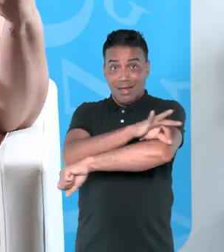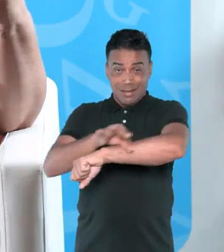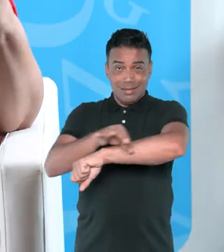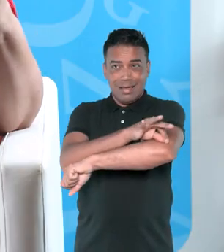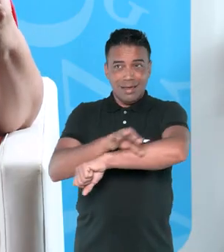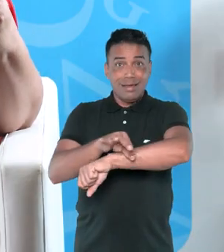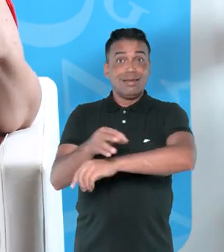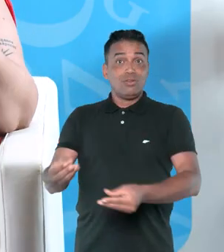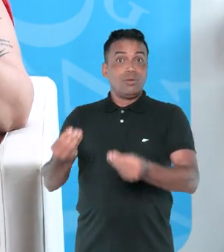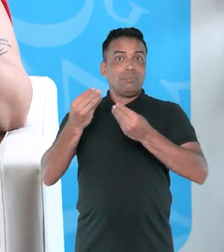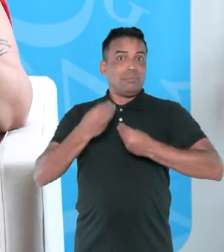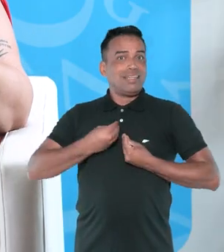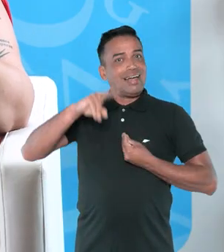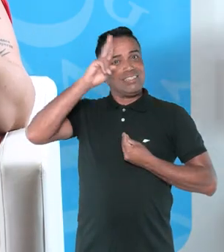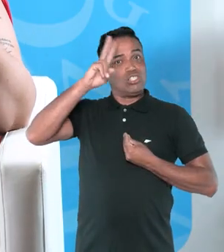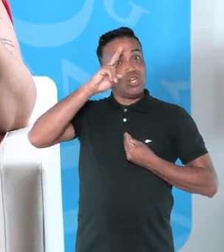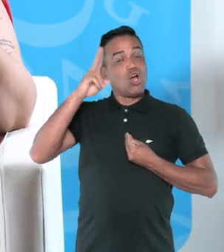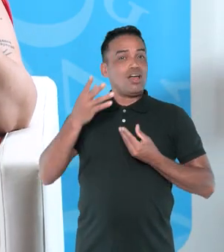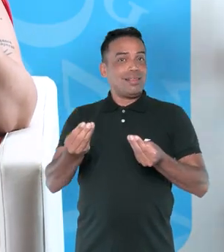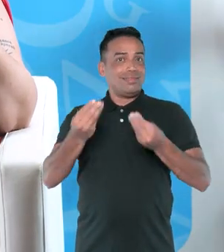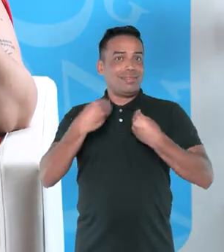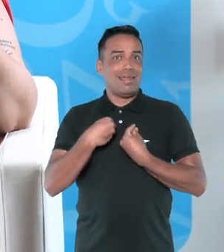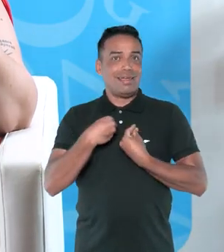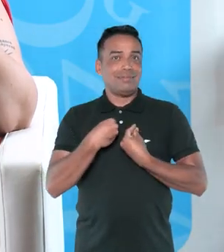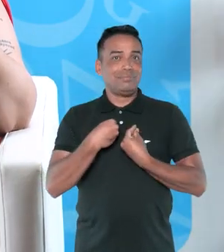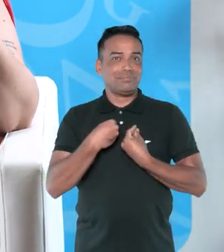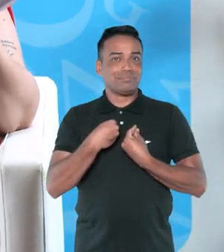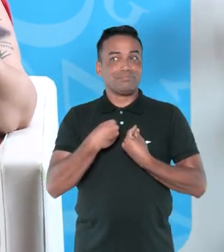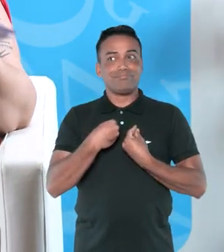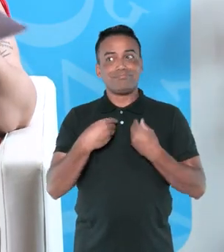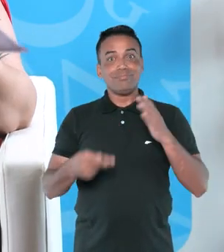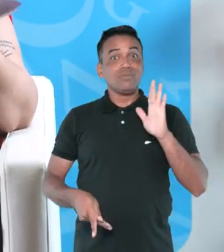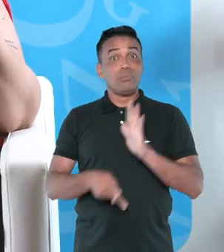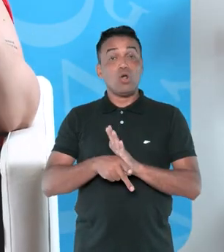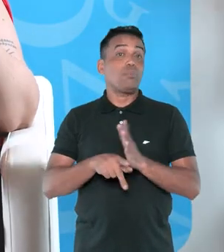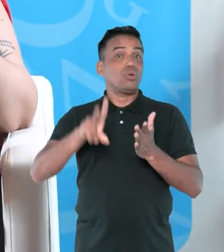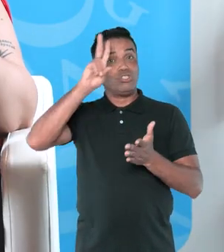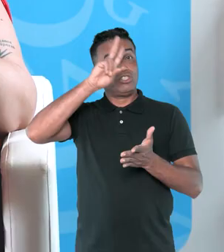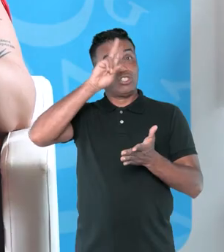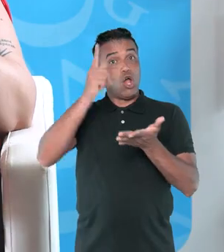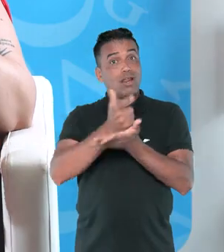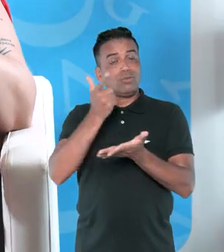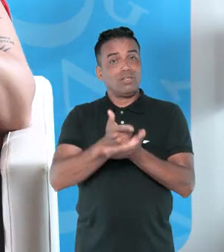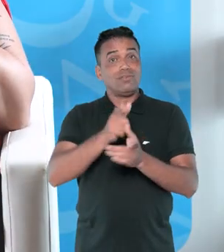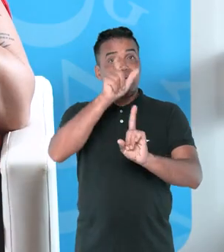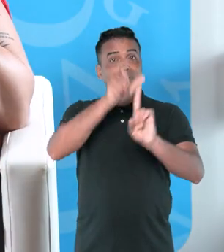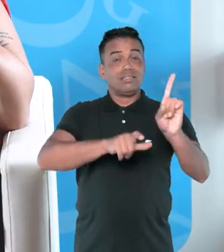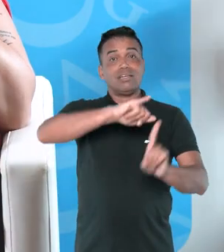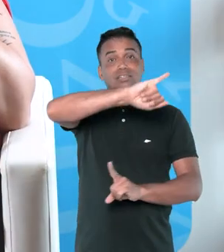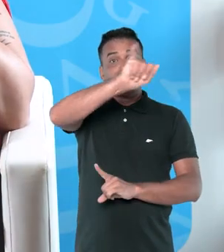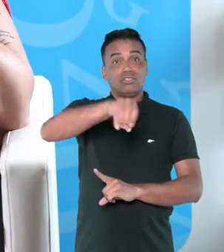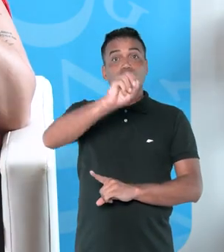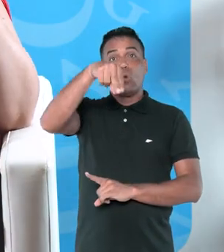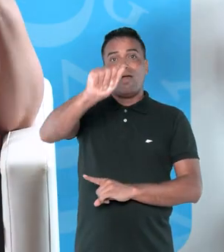crônica que ele me dá a história, que ele entrega o que se tornou a história do livro, que foi quando ele falou de uma personagem chamada Joana